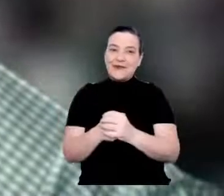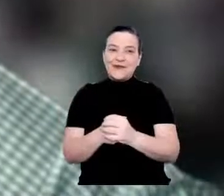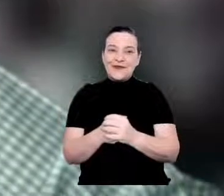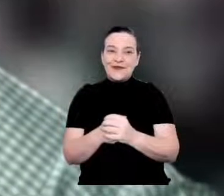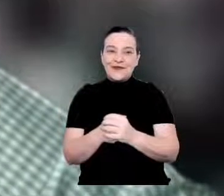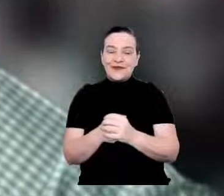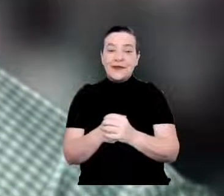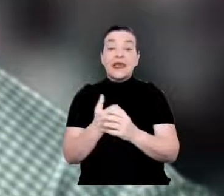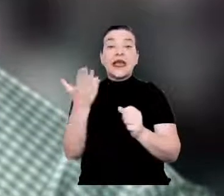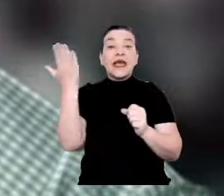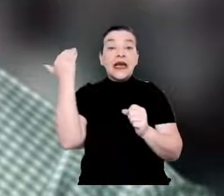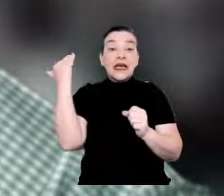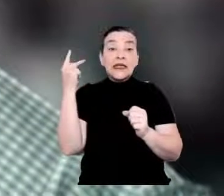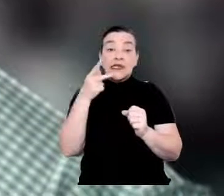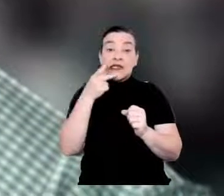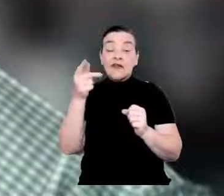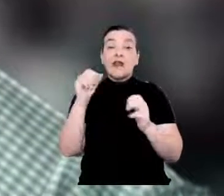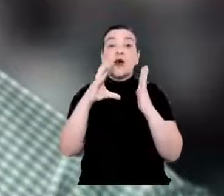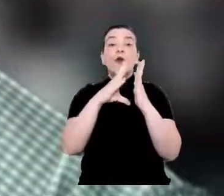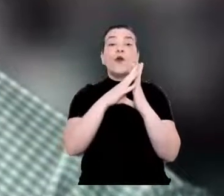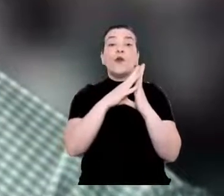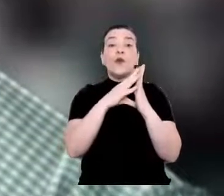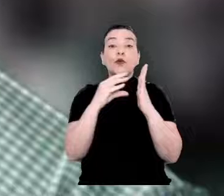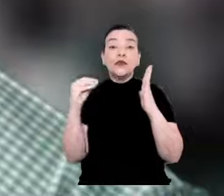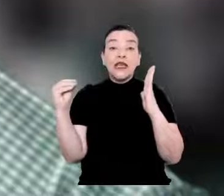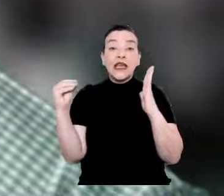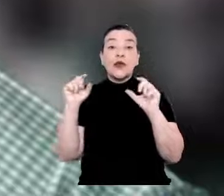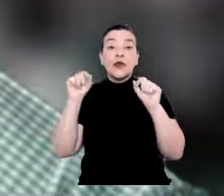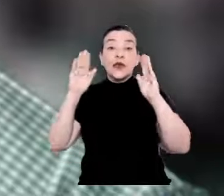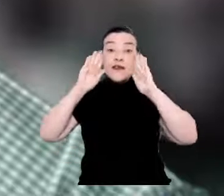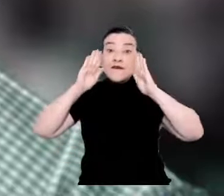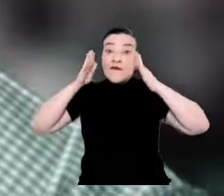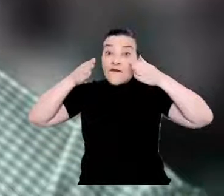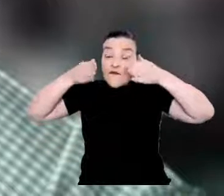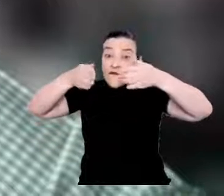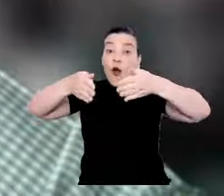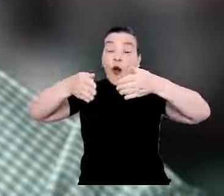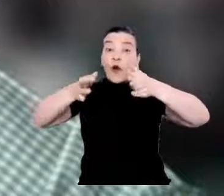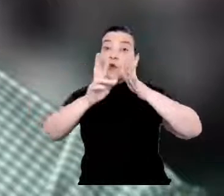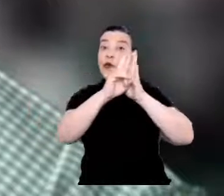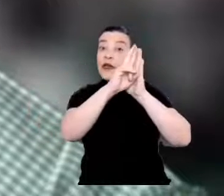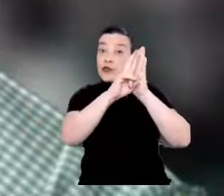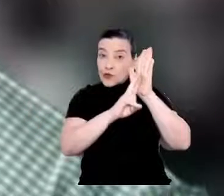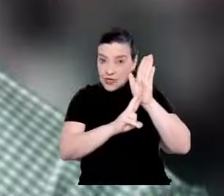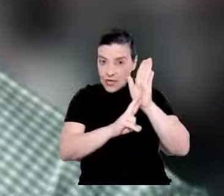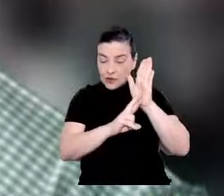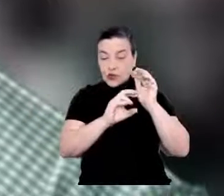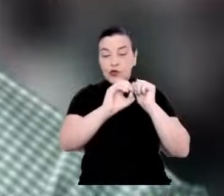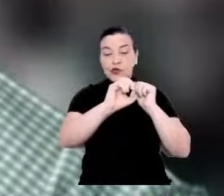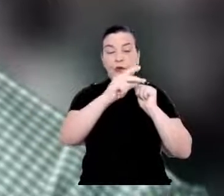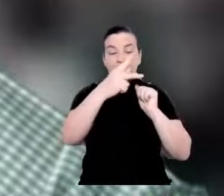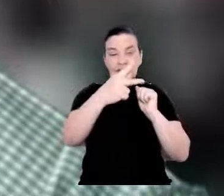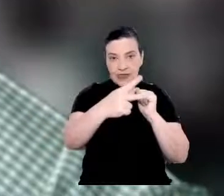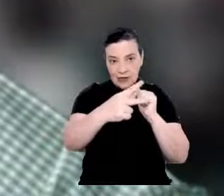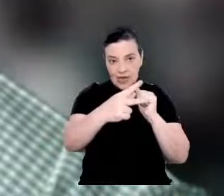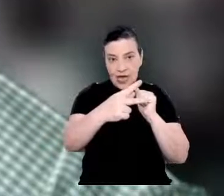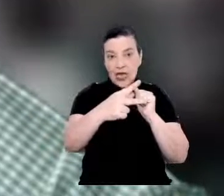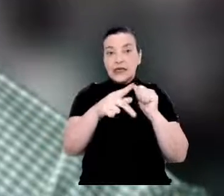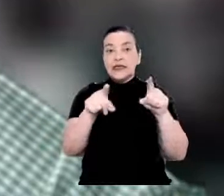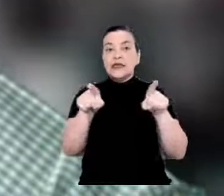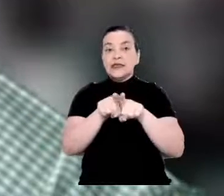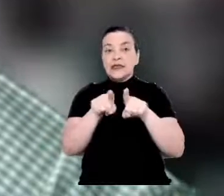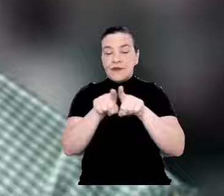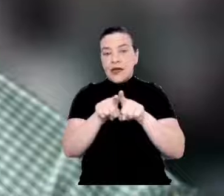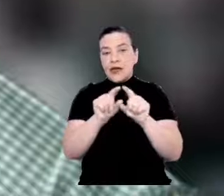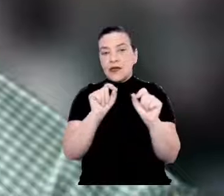que eu tinha dito é que o modelo de governança tem grande enfoque dos resultados operacionais e gerenciais em cada uma